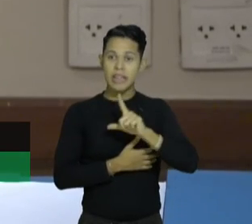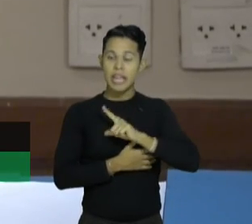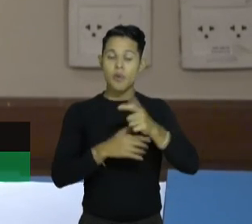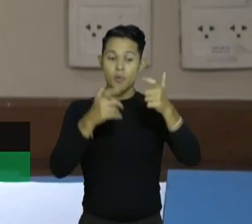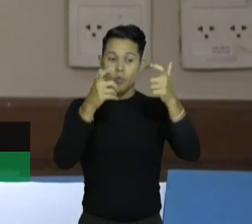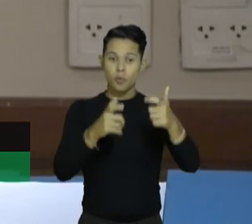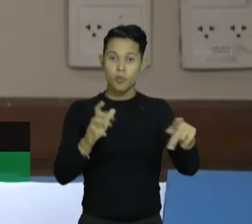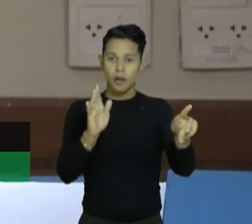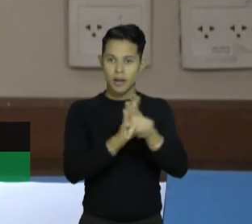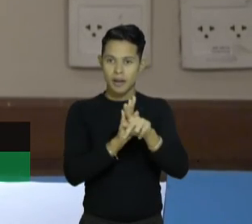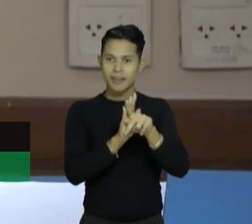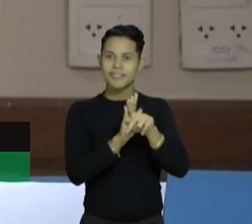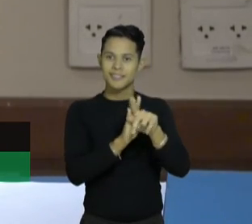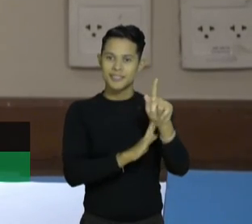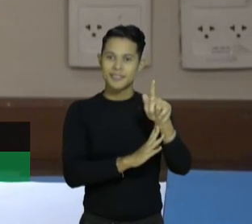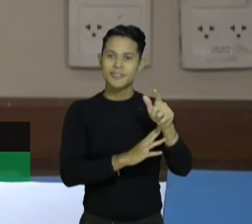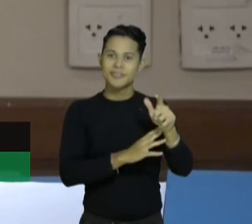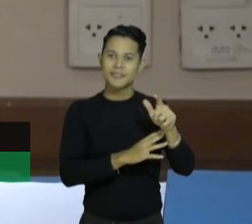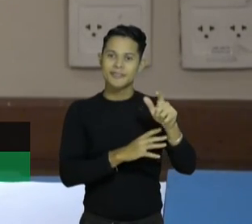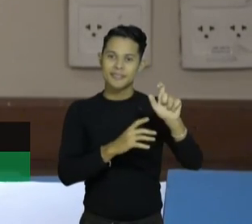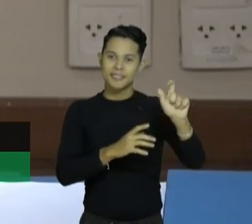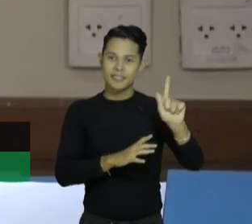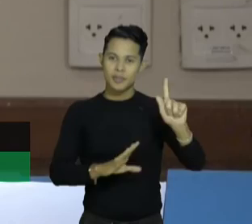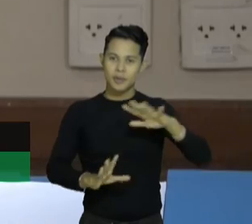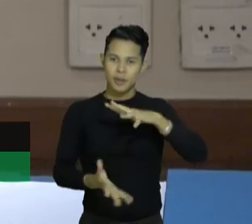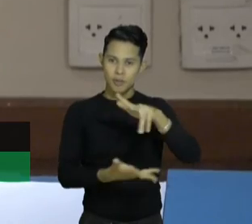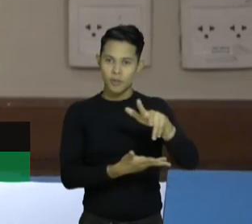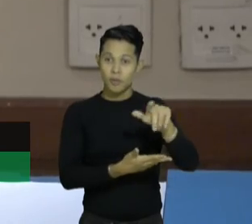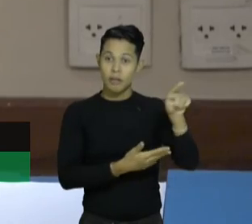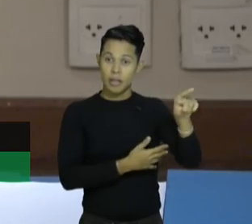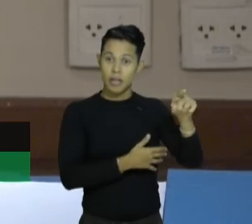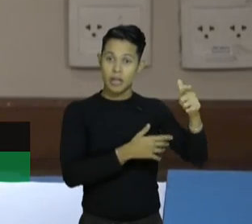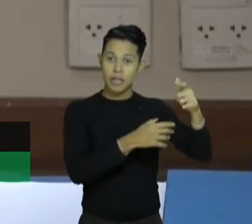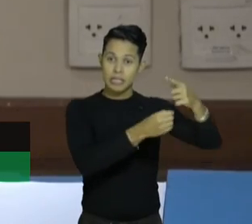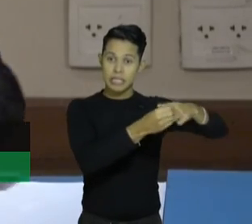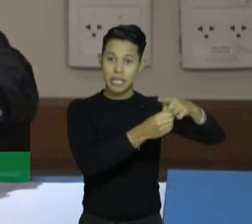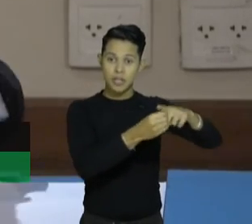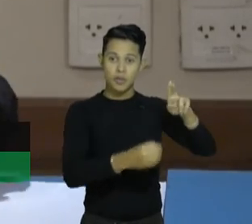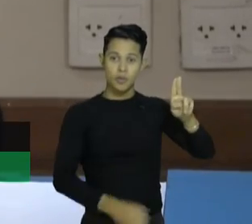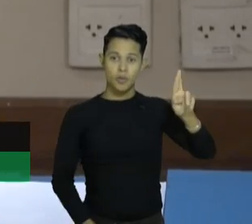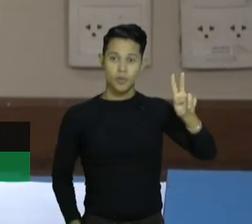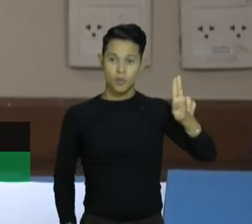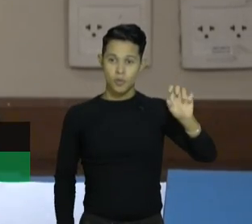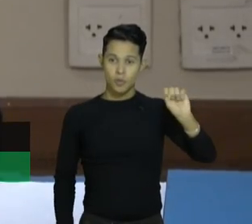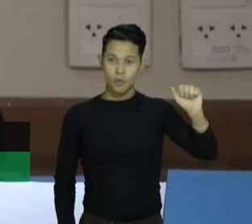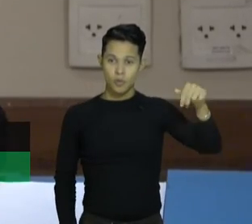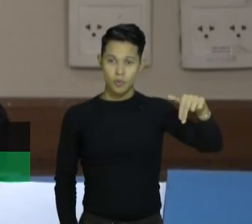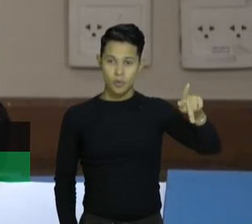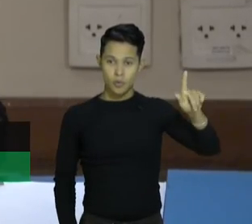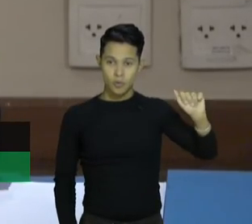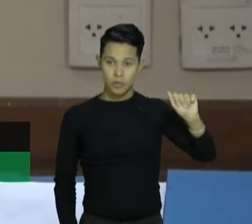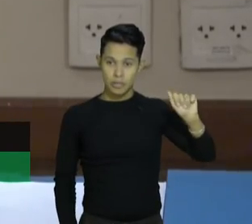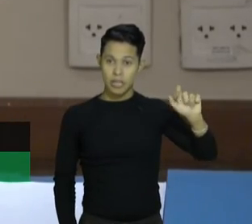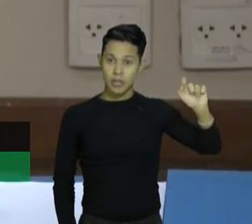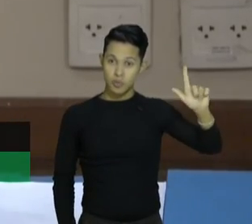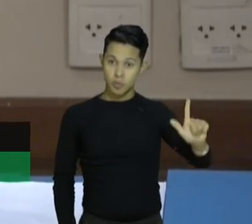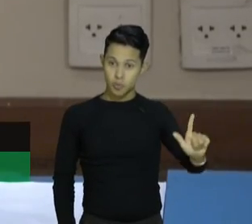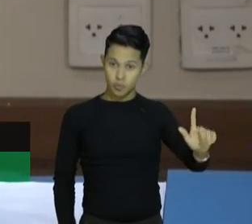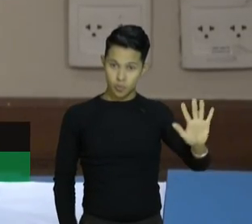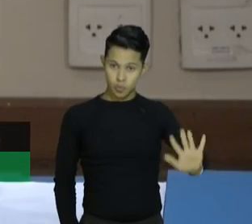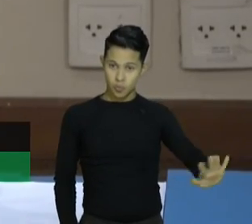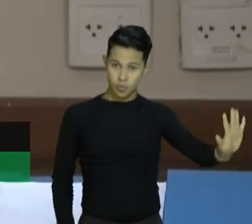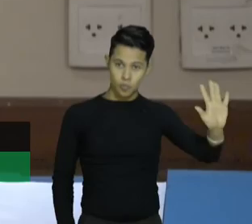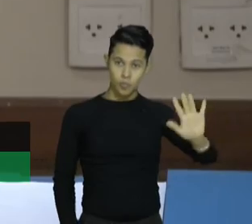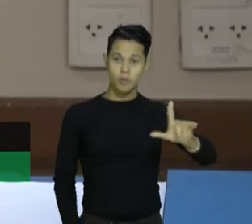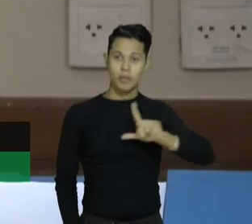alguém aqui de Urussanga mas o pessoal de Urussanga lutou por muito tempo pela indicação da UV guete né que é um vinho de grande qualidade lá do sul do estado eu não sei se